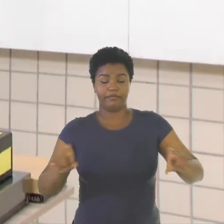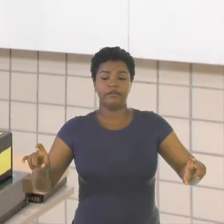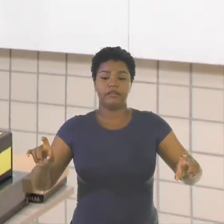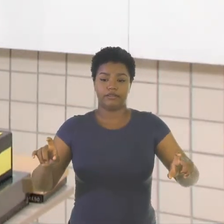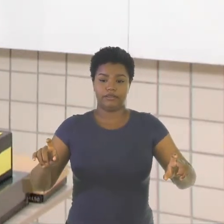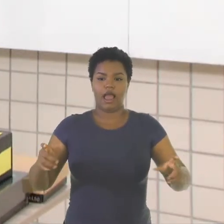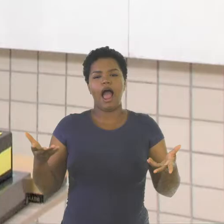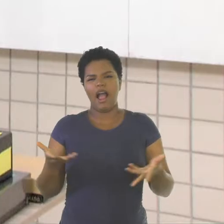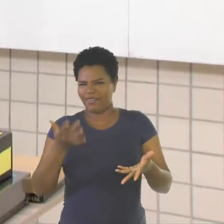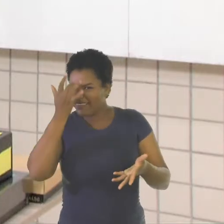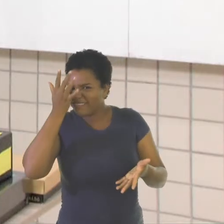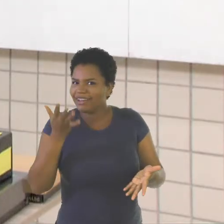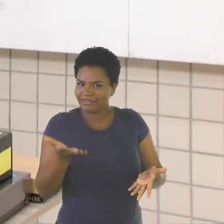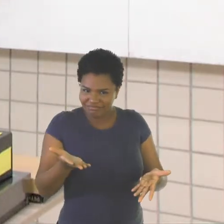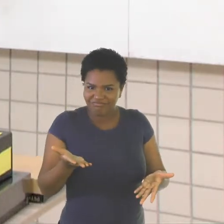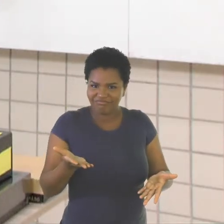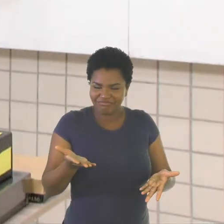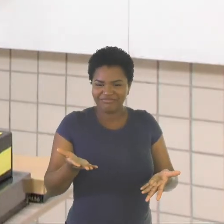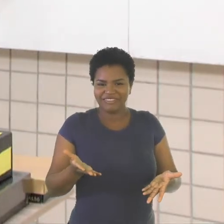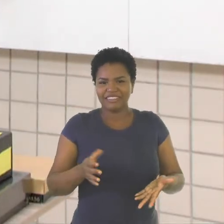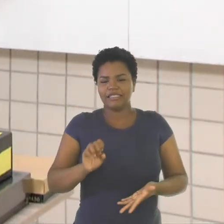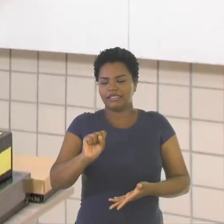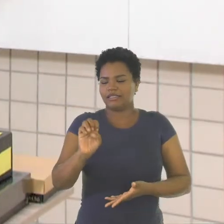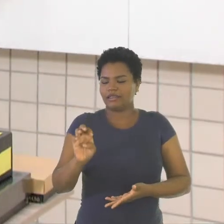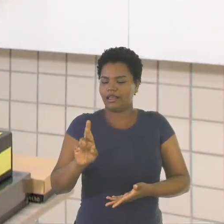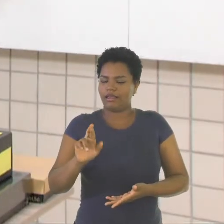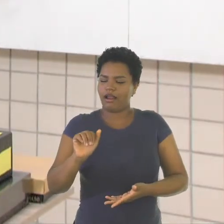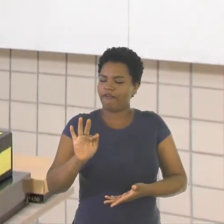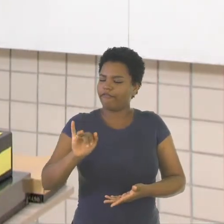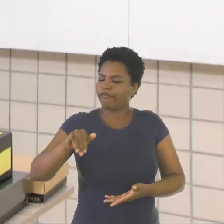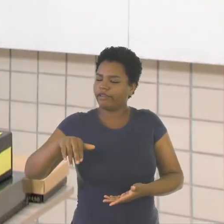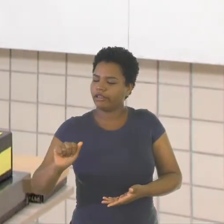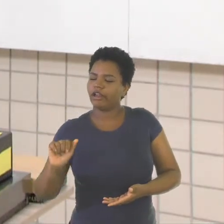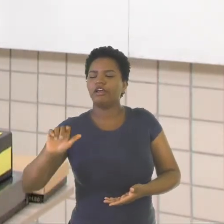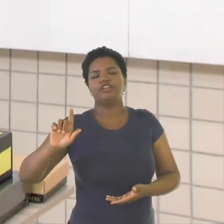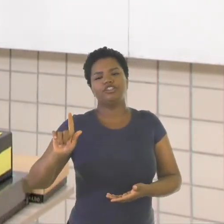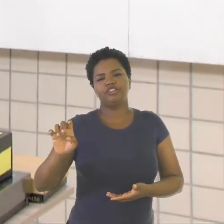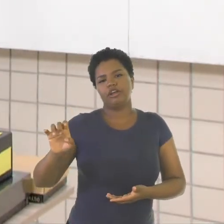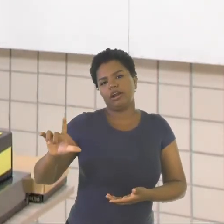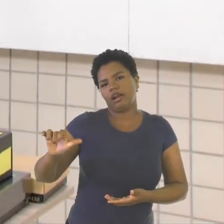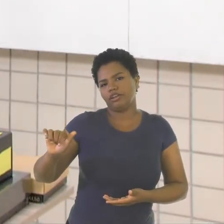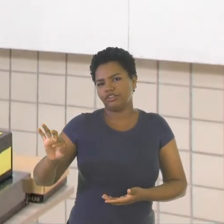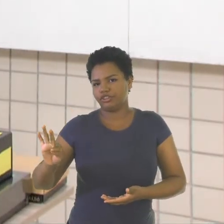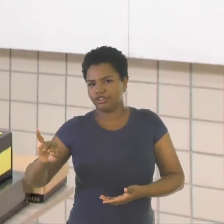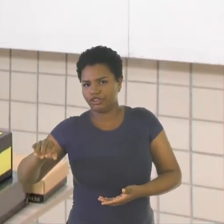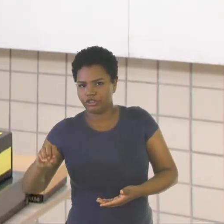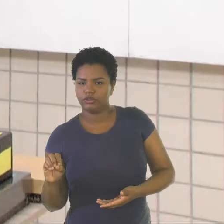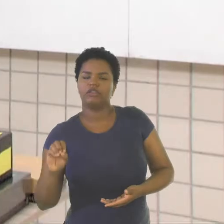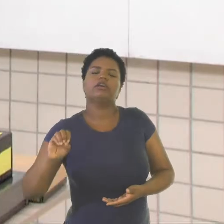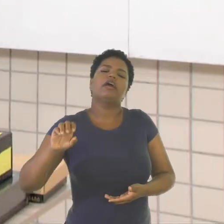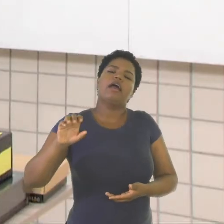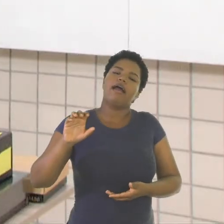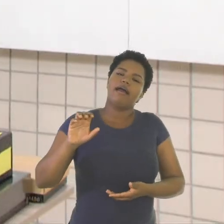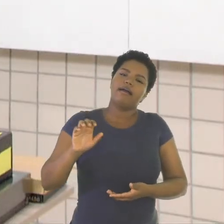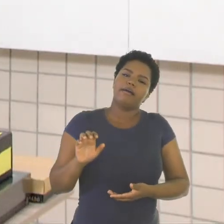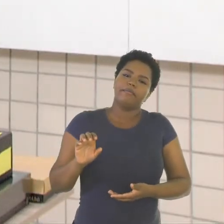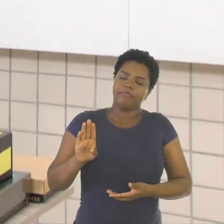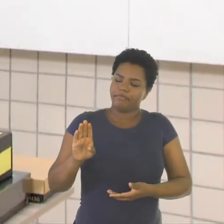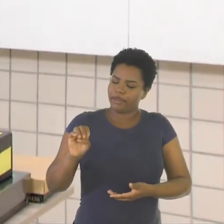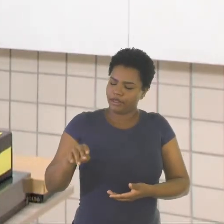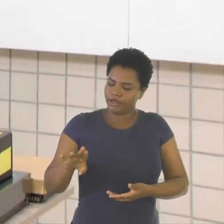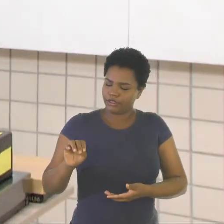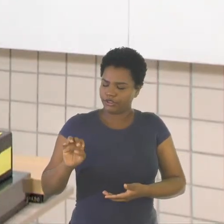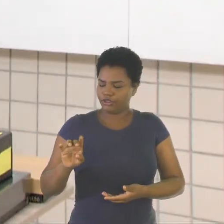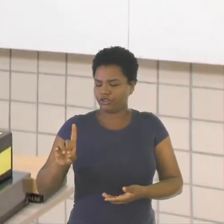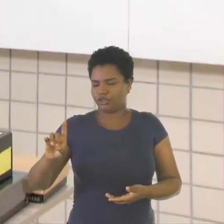tá fácil, não tá? Serafina, gelatina. Benedito, apito. Daniel,